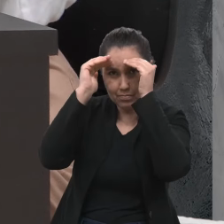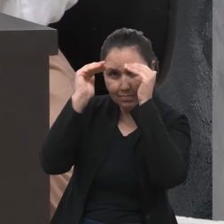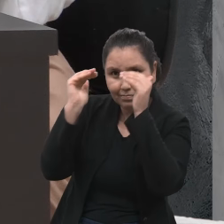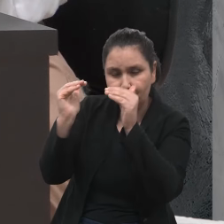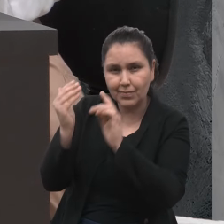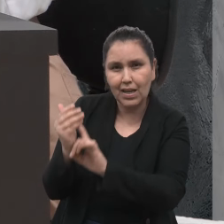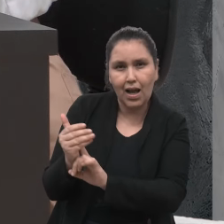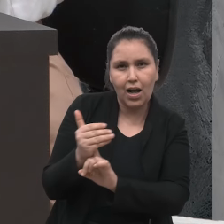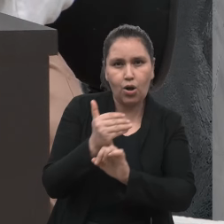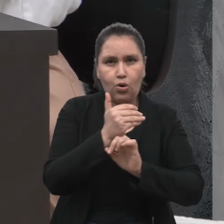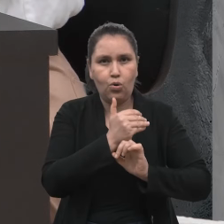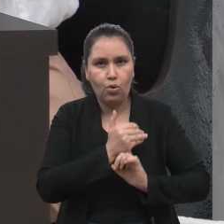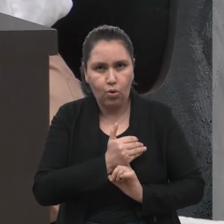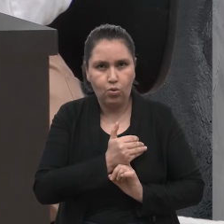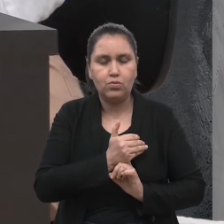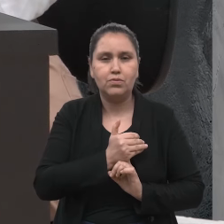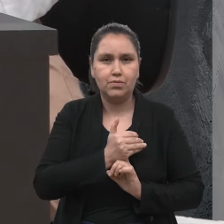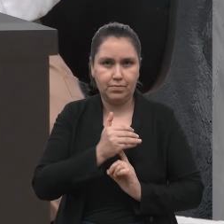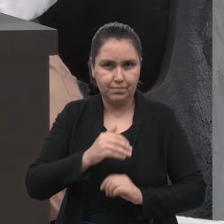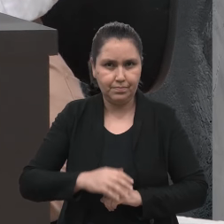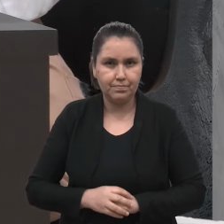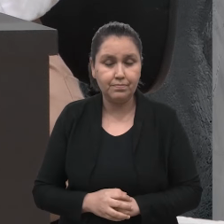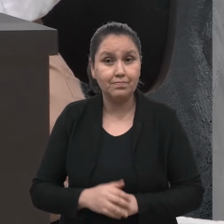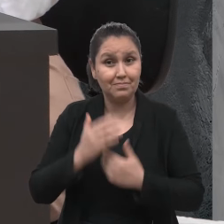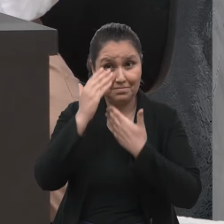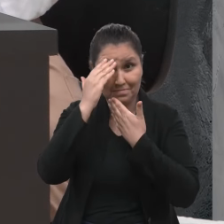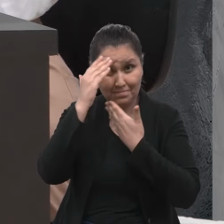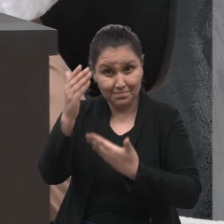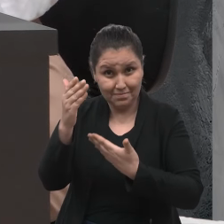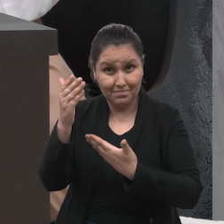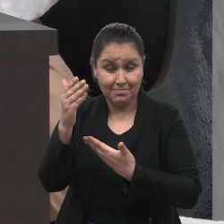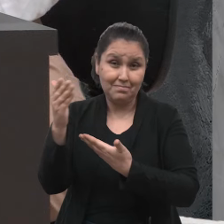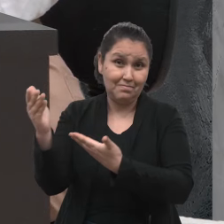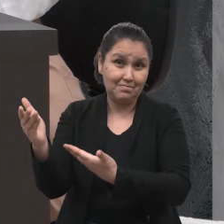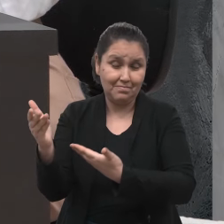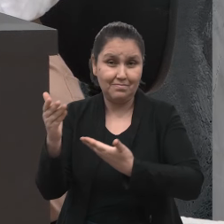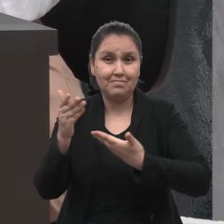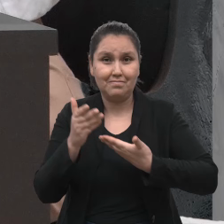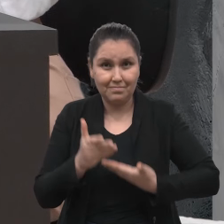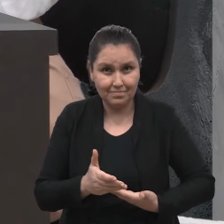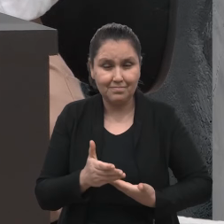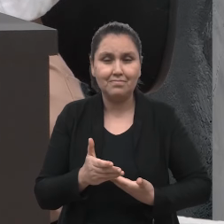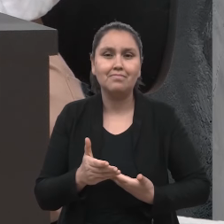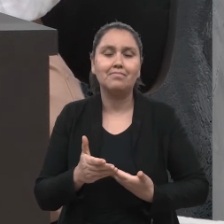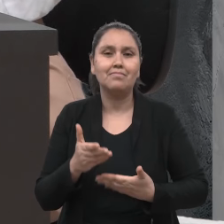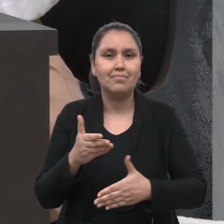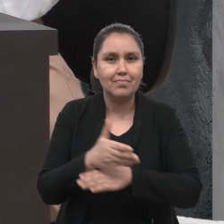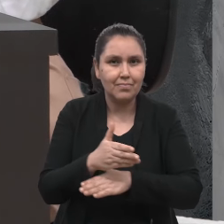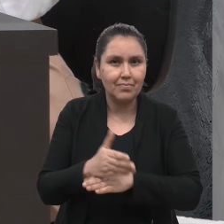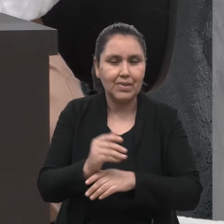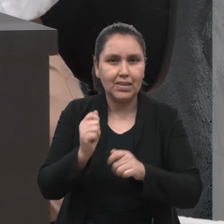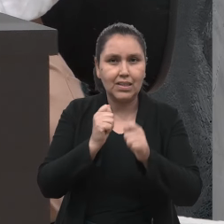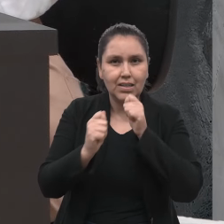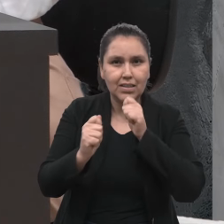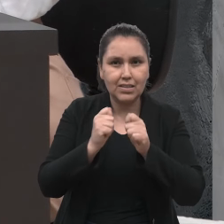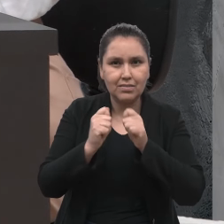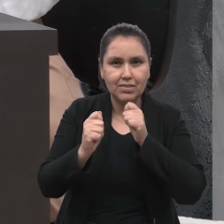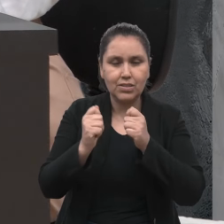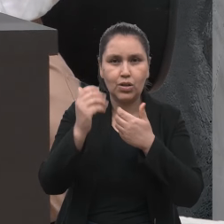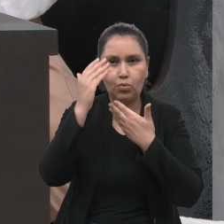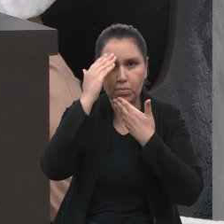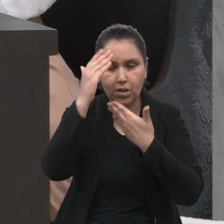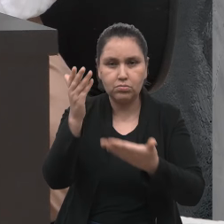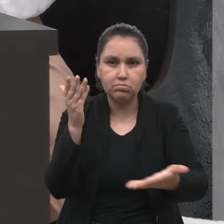acalenta, respeita. Então a gente tem que pensar sempre sobre isso. Milena, muito obrigada mais uma vez por estar